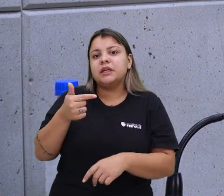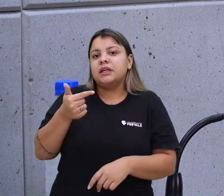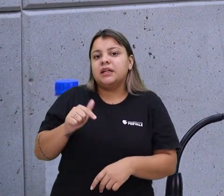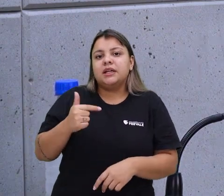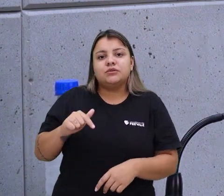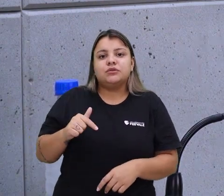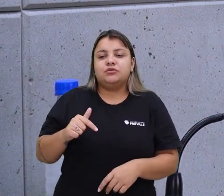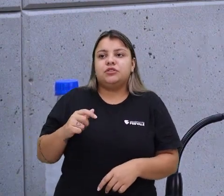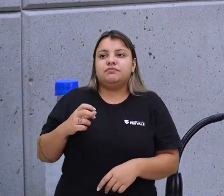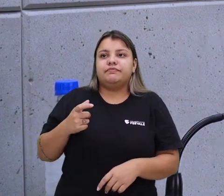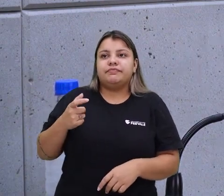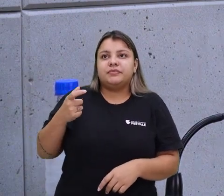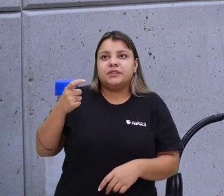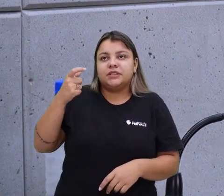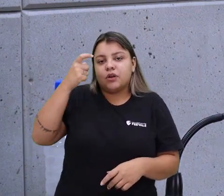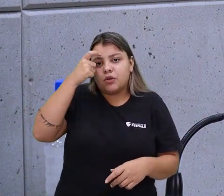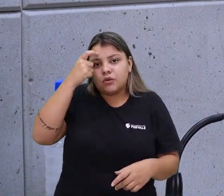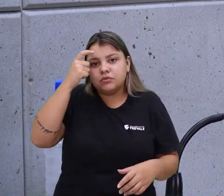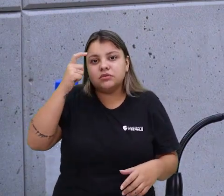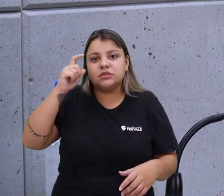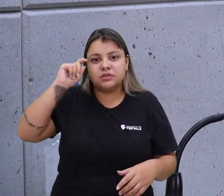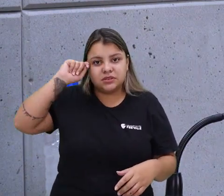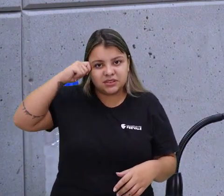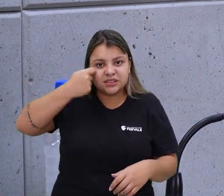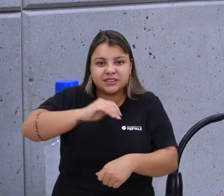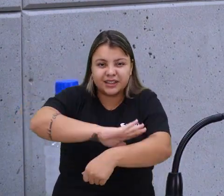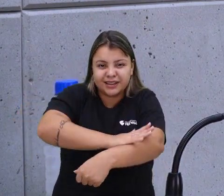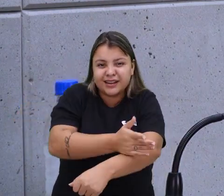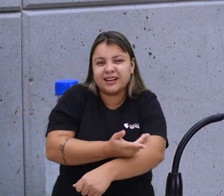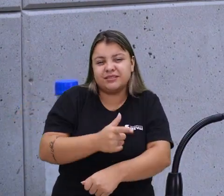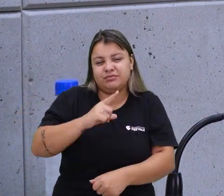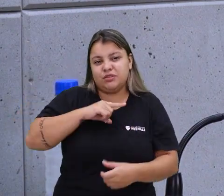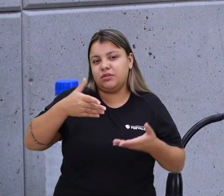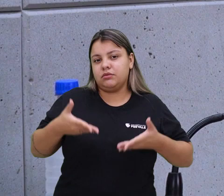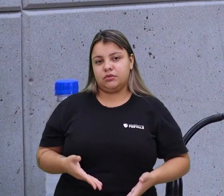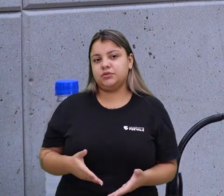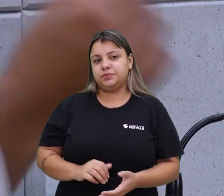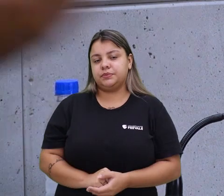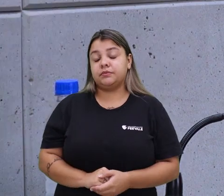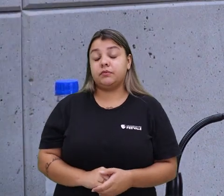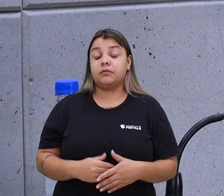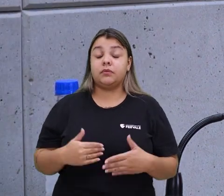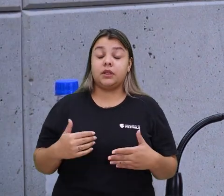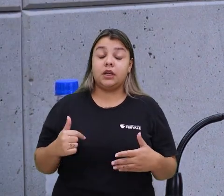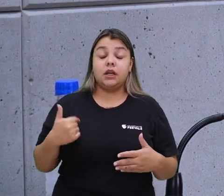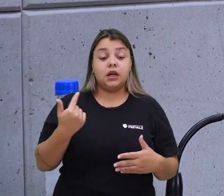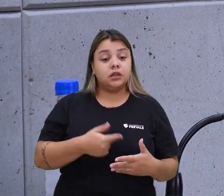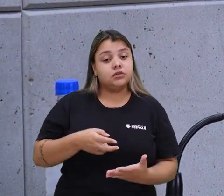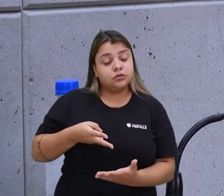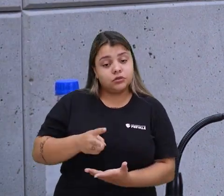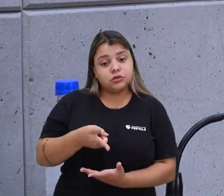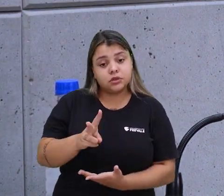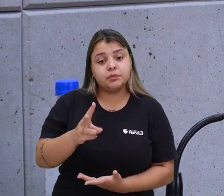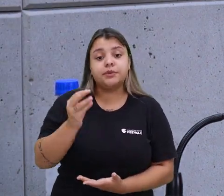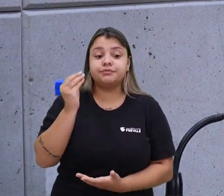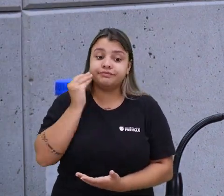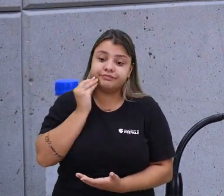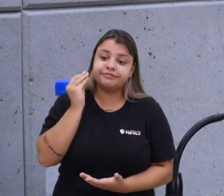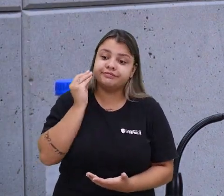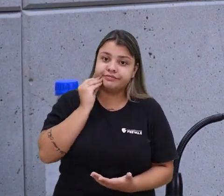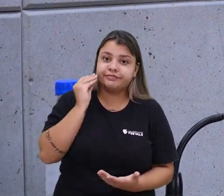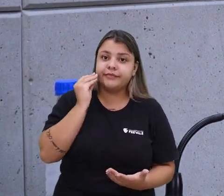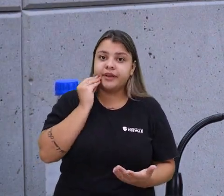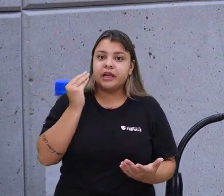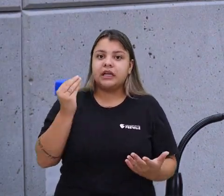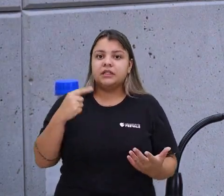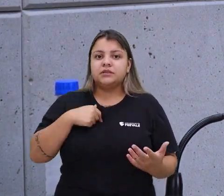consciência racial que eu tenho hoje eu eu preferi também não né E é claro que a gente sempre vai tentando assim sempre me